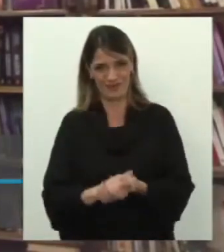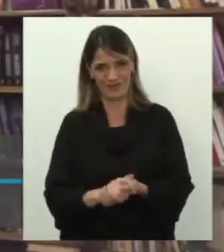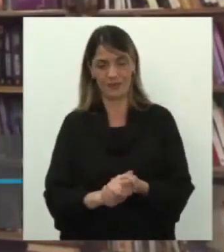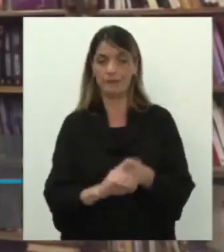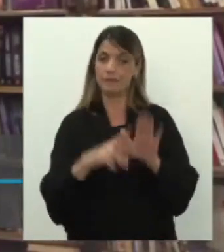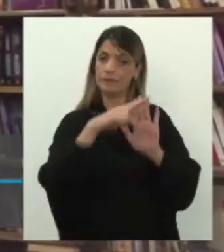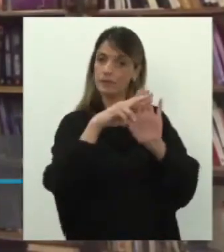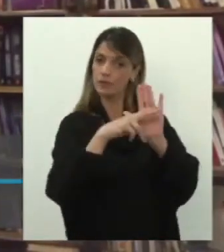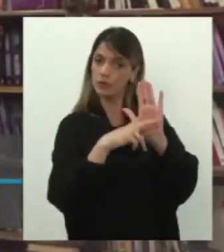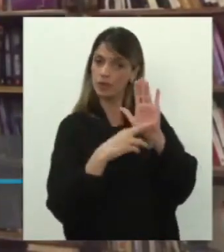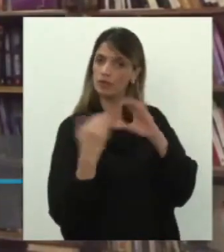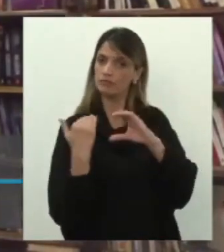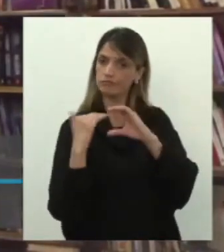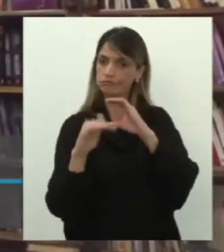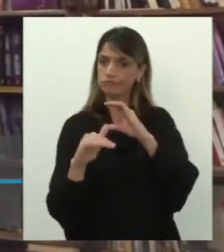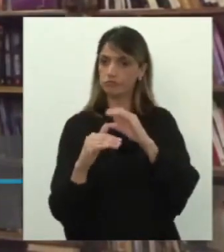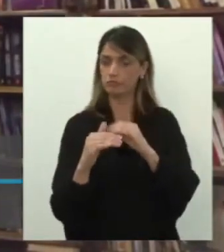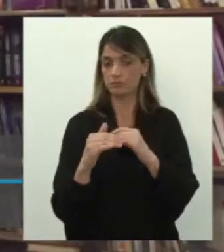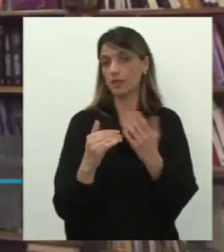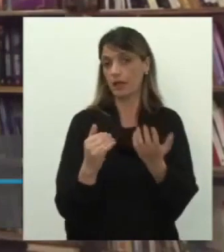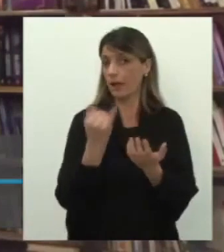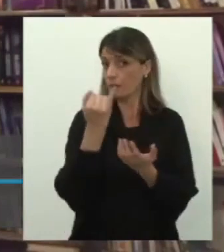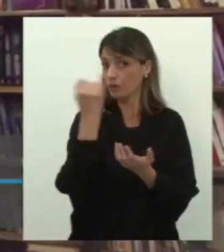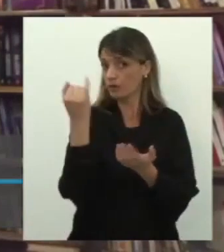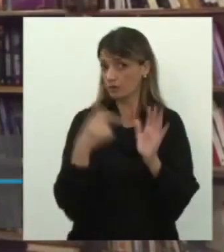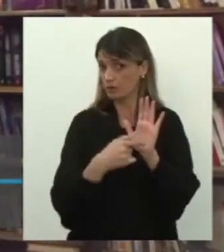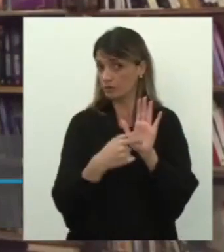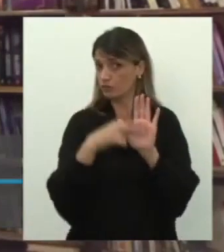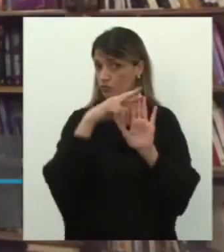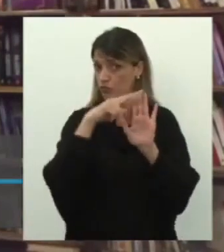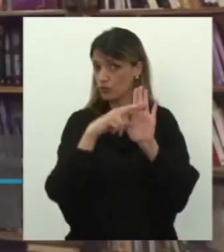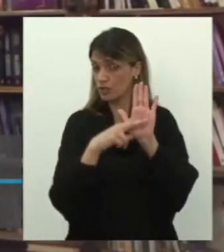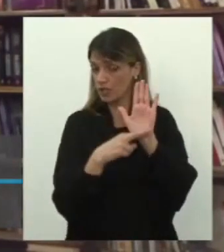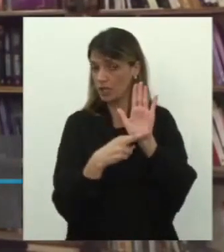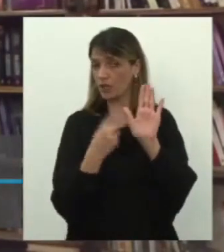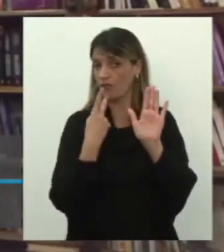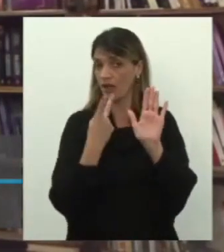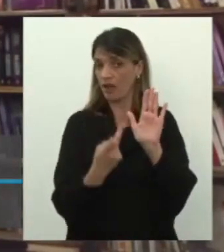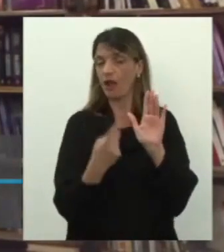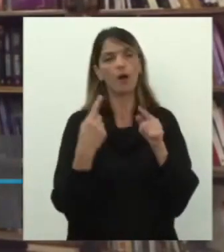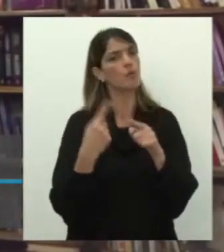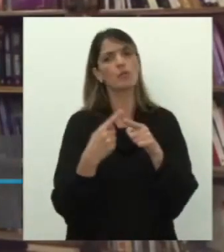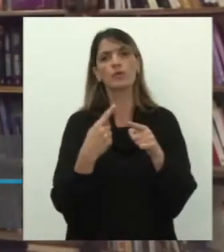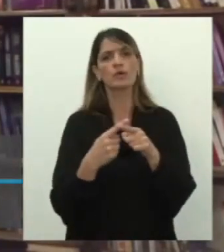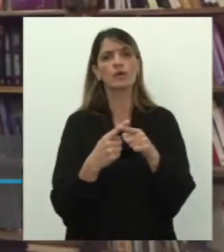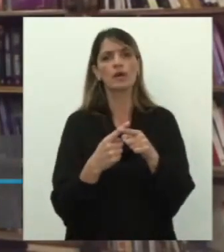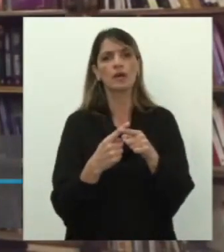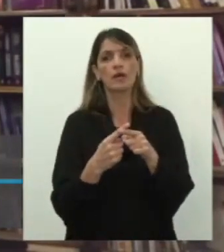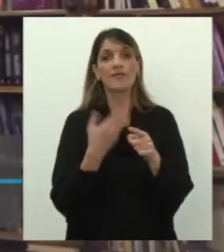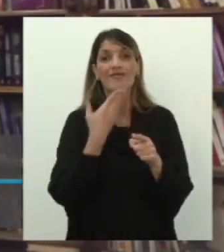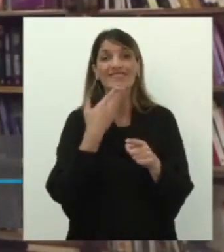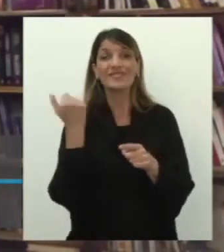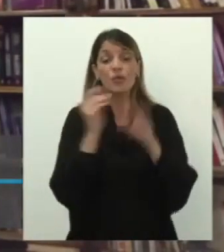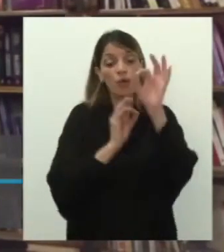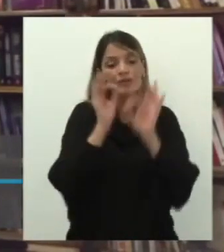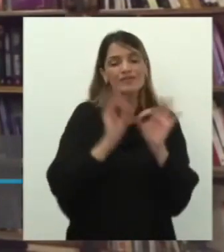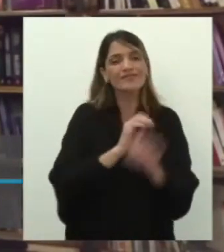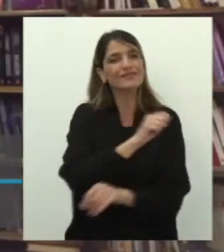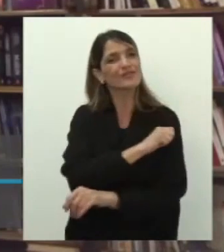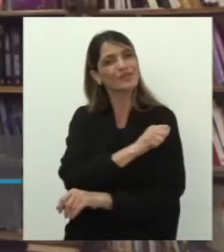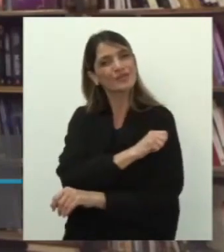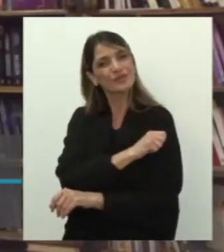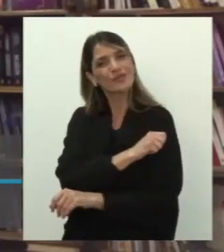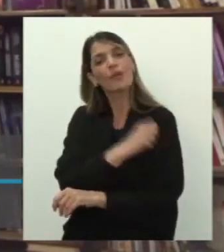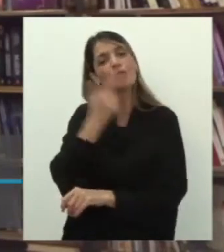nós enviamos, é importante falar desse roteiro, porque ele também viabilizou a organização do aluno, para que esse